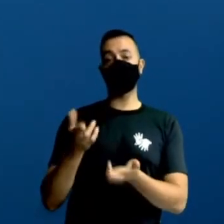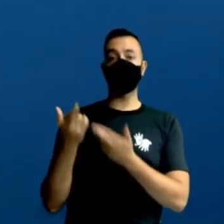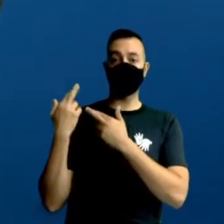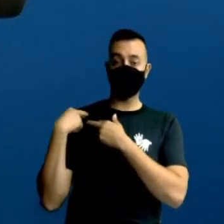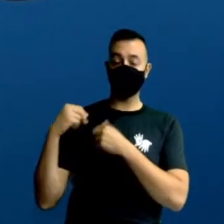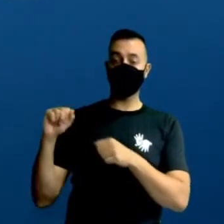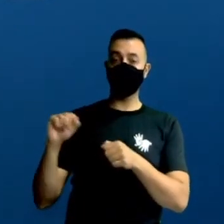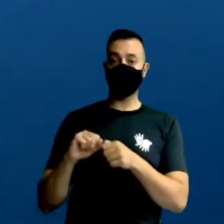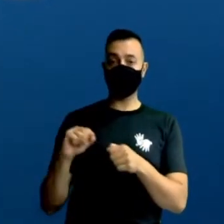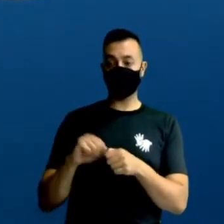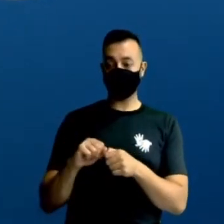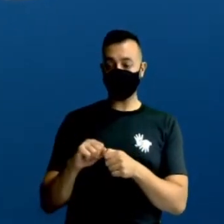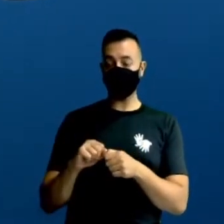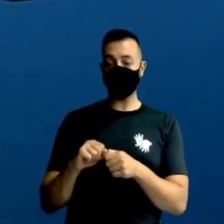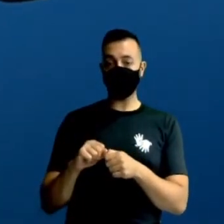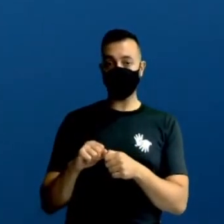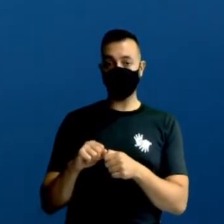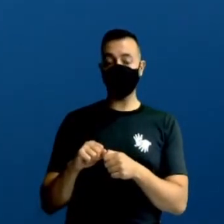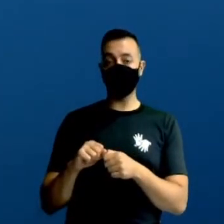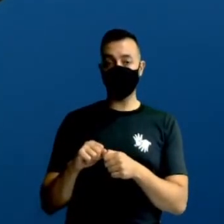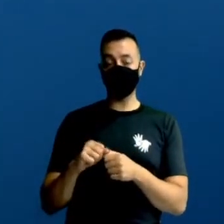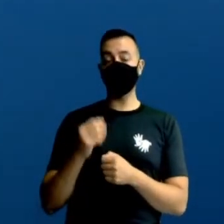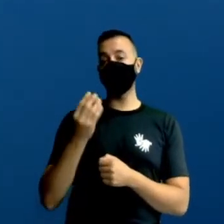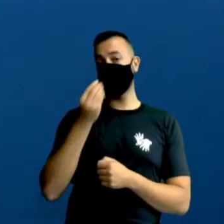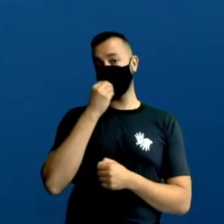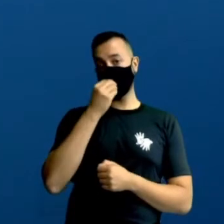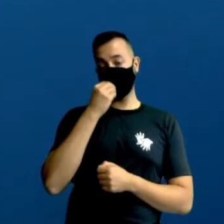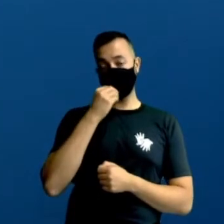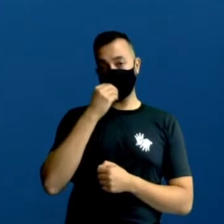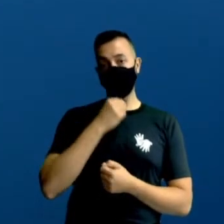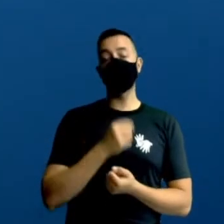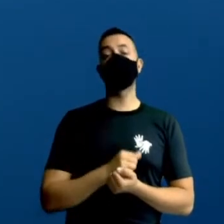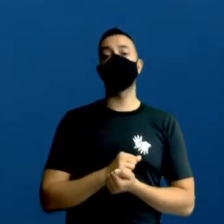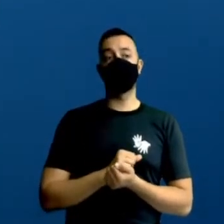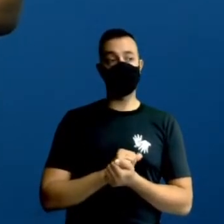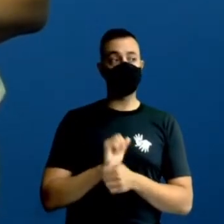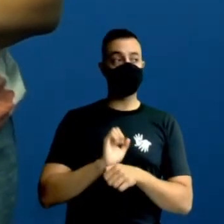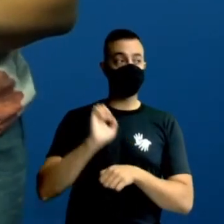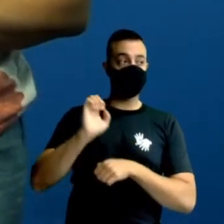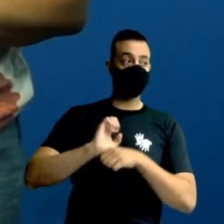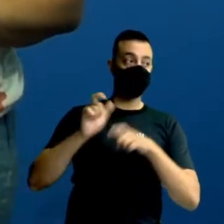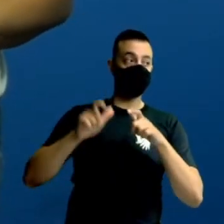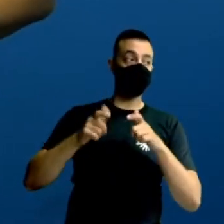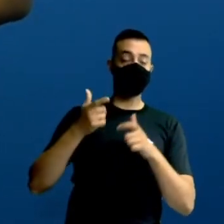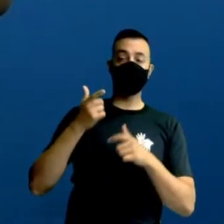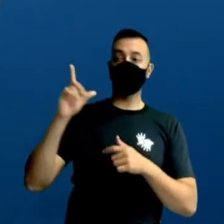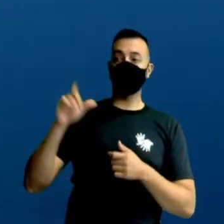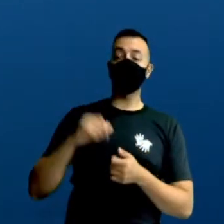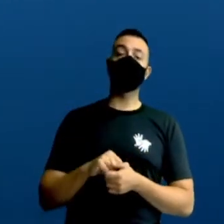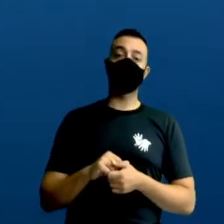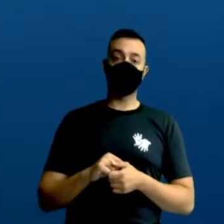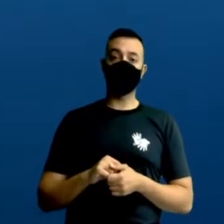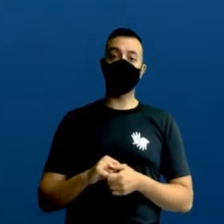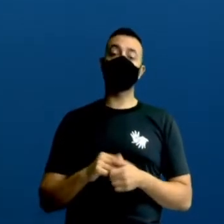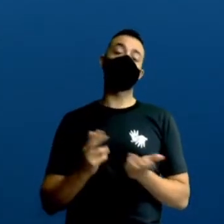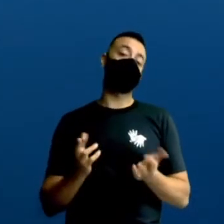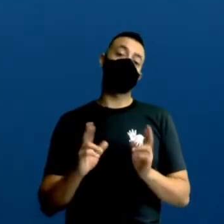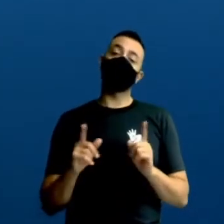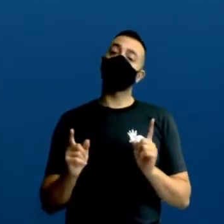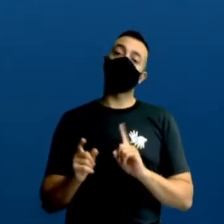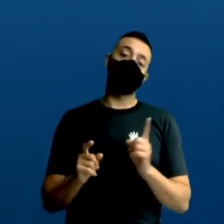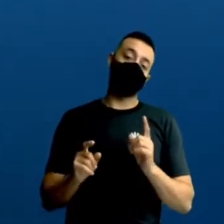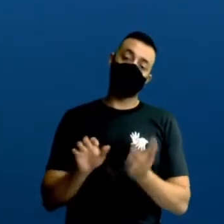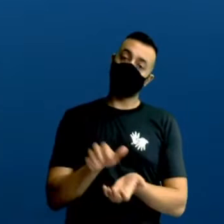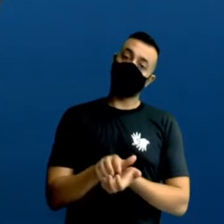da produção da alimentação, que vai ser exportada para outras áreas, tá certo? E não é diferente aqui